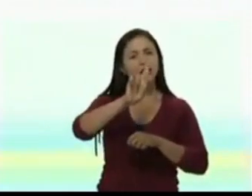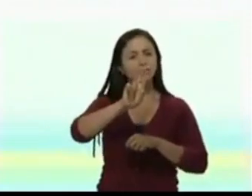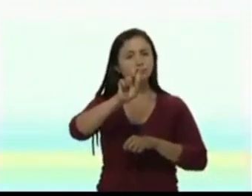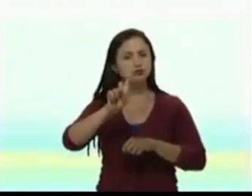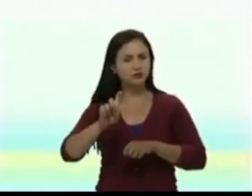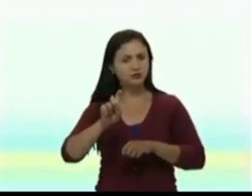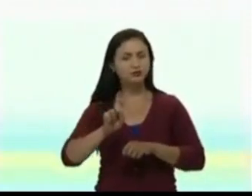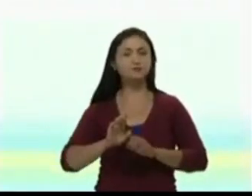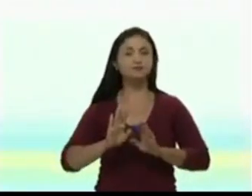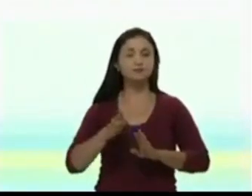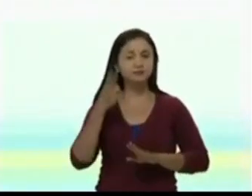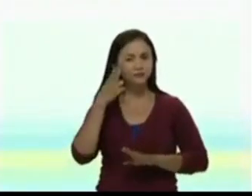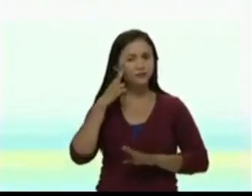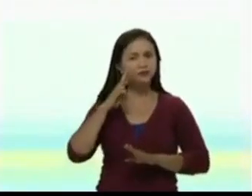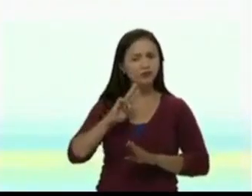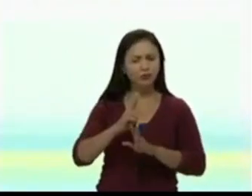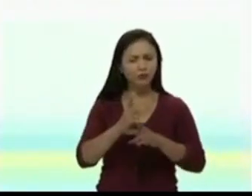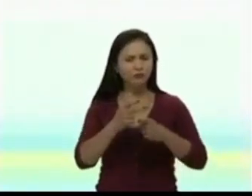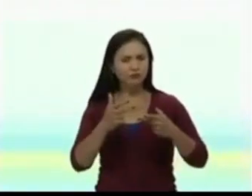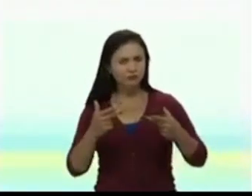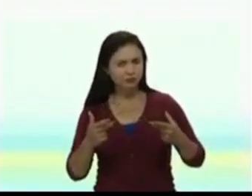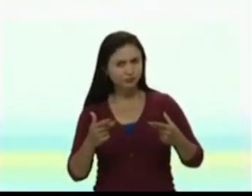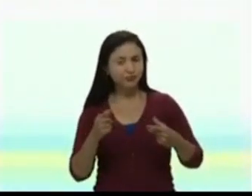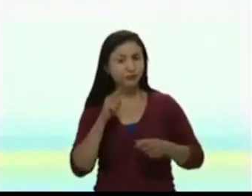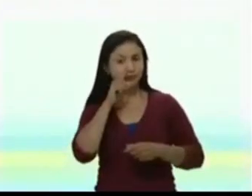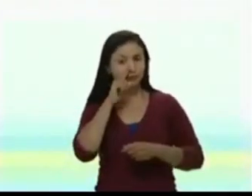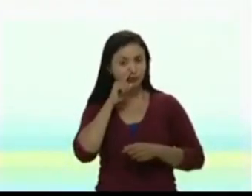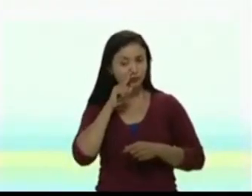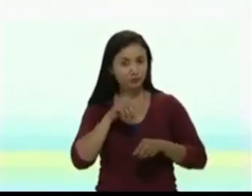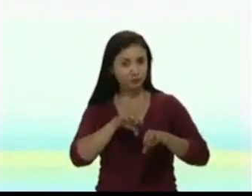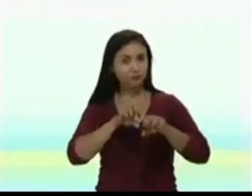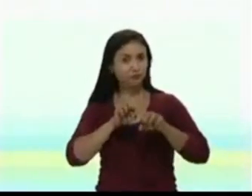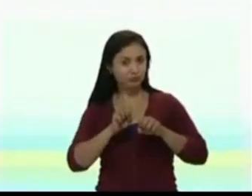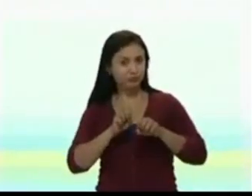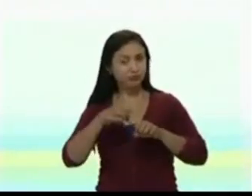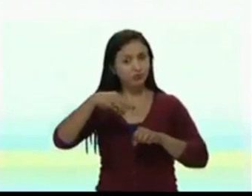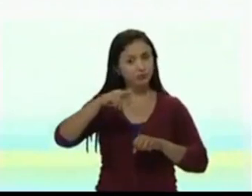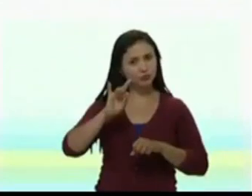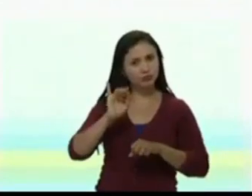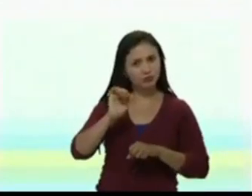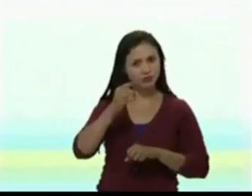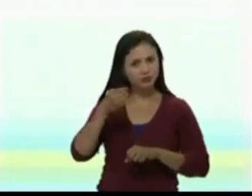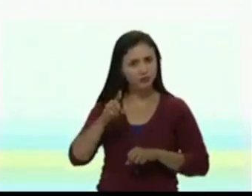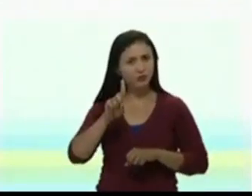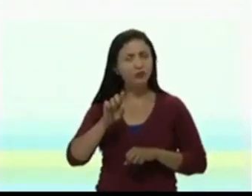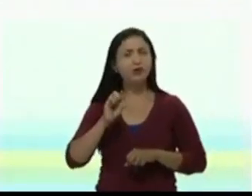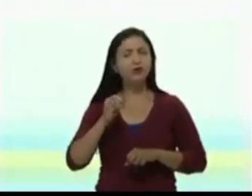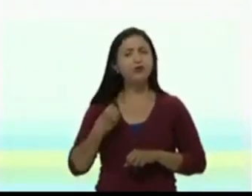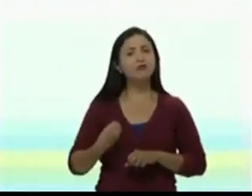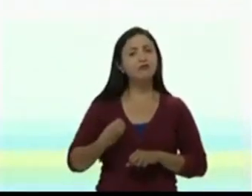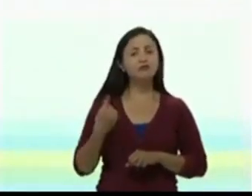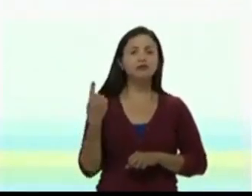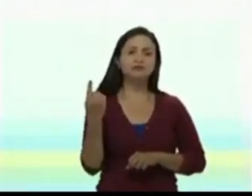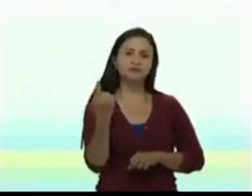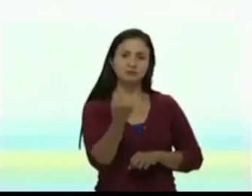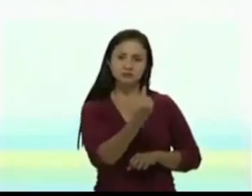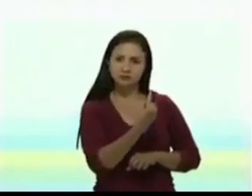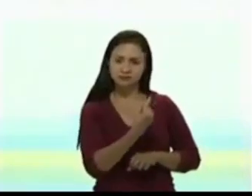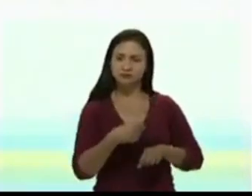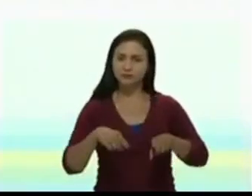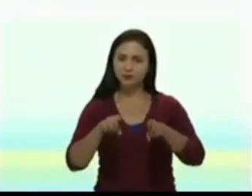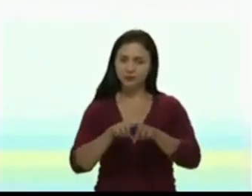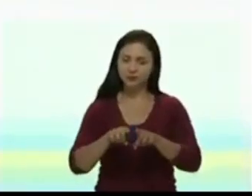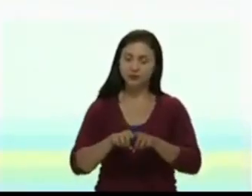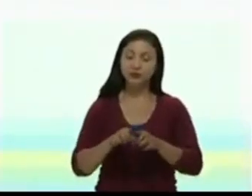de risco ambientais estão relacionados com a exposição a agentes mutagênicos ou também com o estilo de vida dos indivíduos.